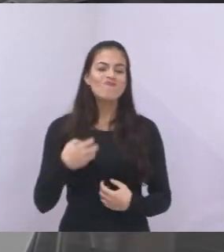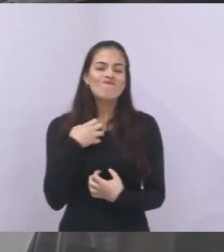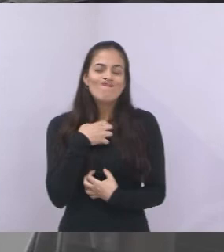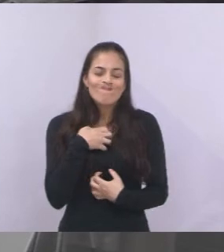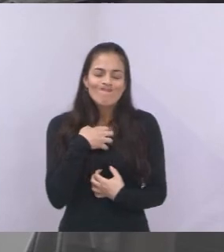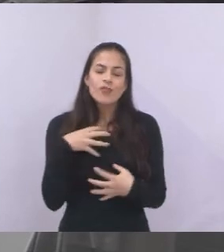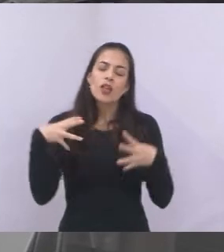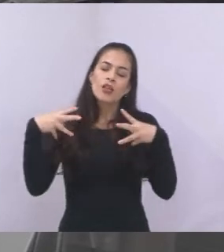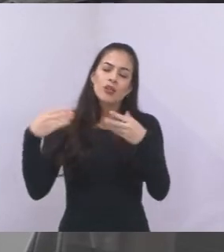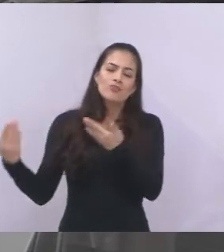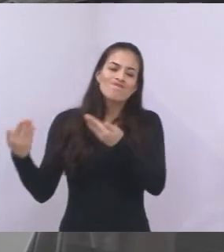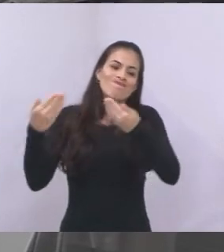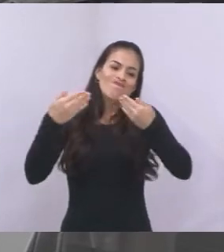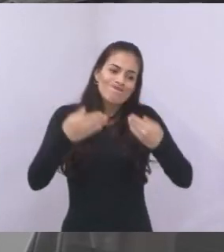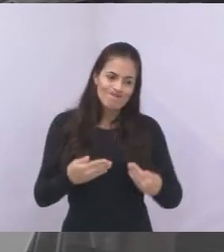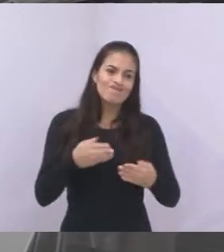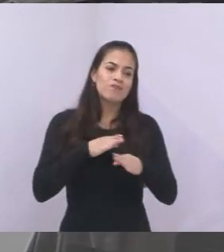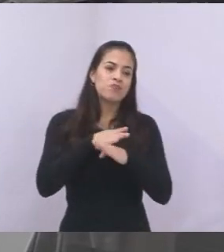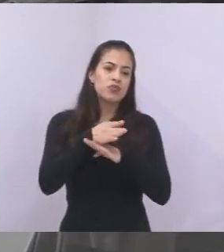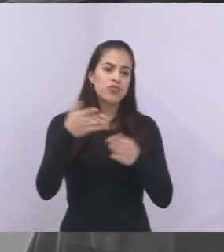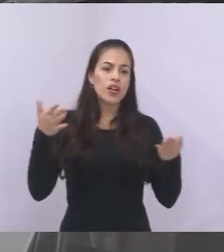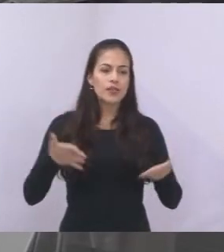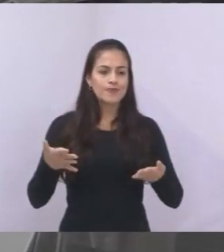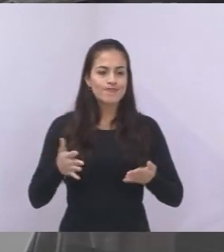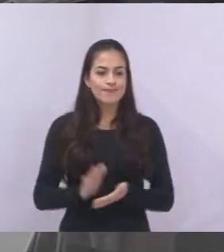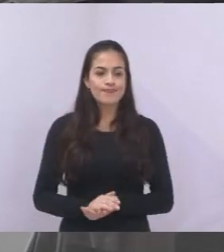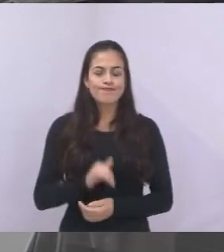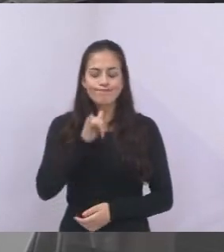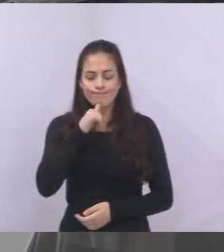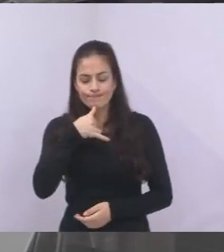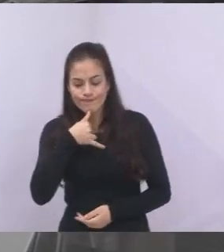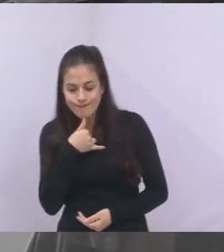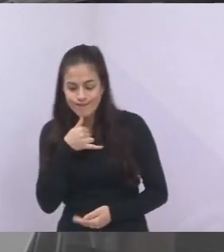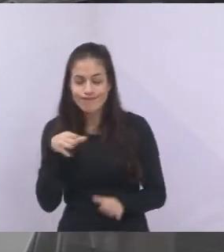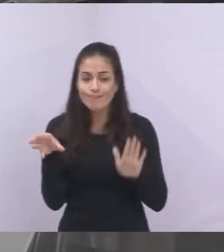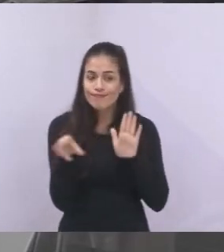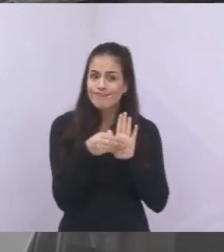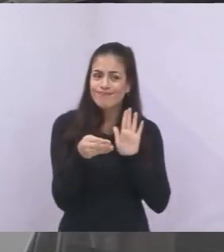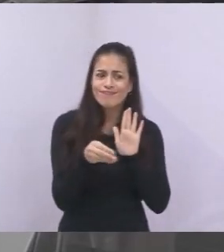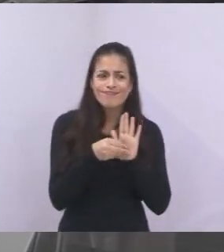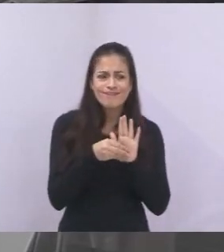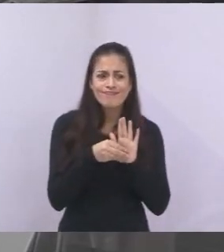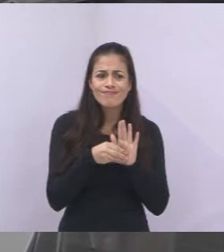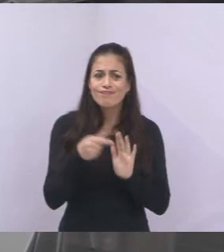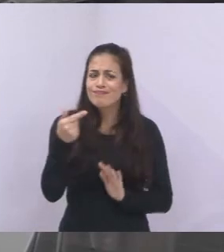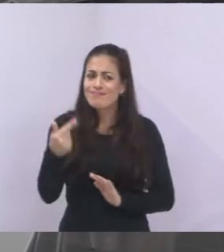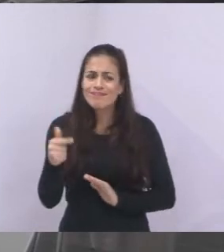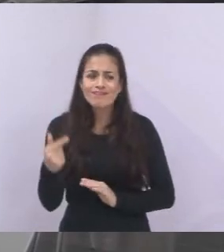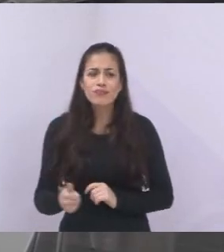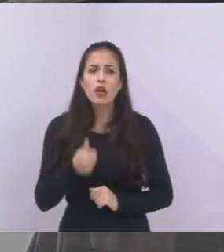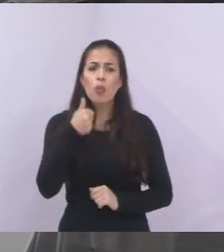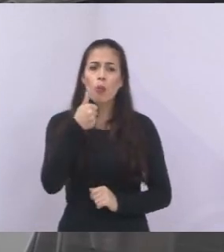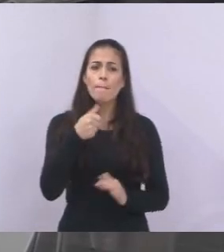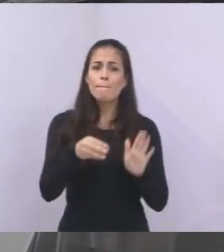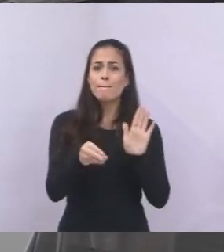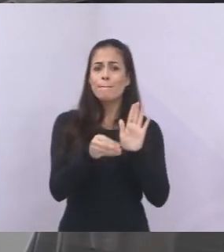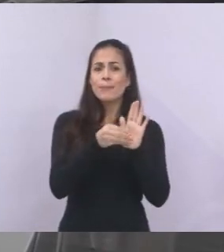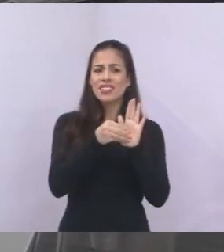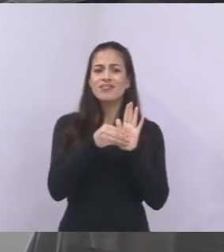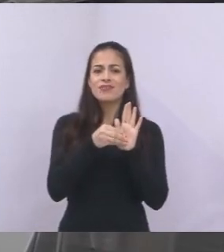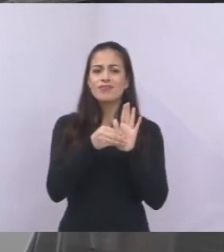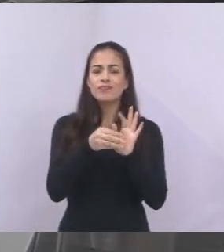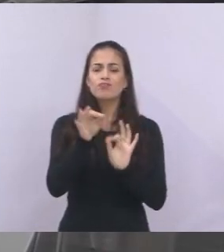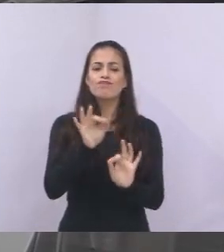Mas, infelizmente, além das emendas que foram apresentadas, não teve uma única emenda concreta com